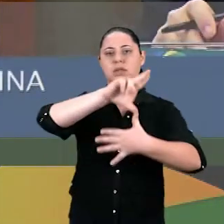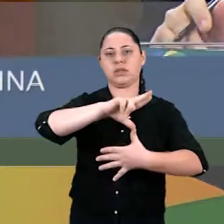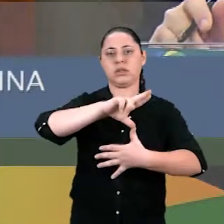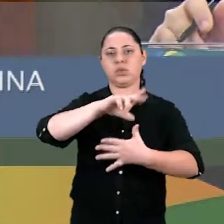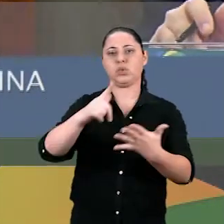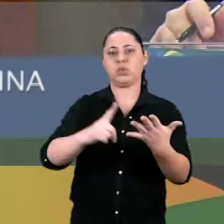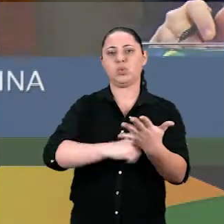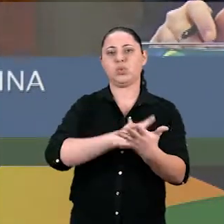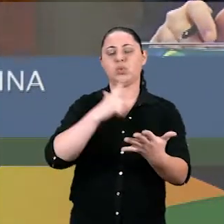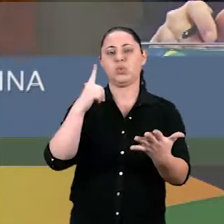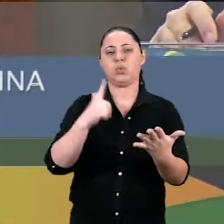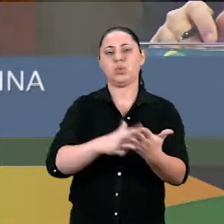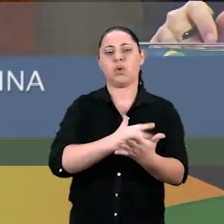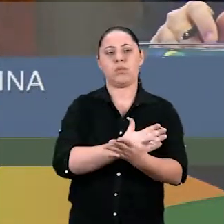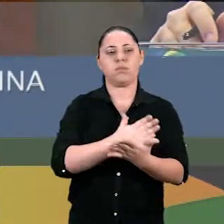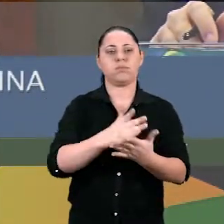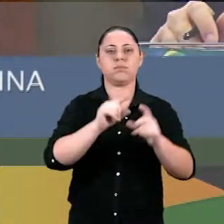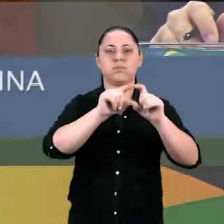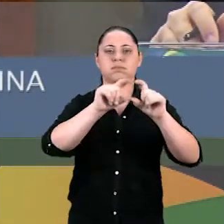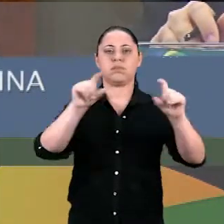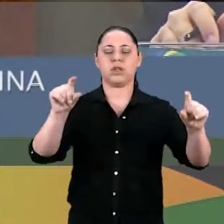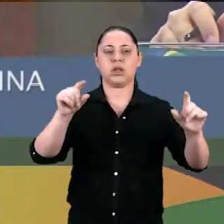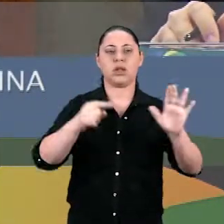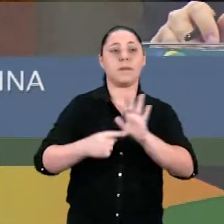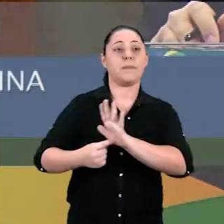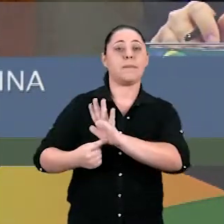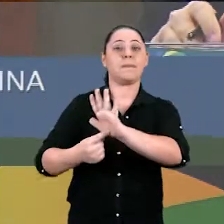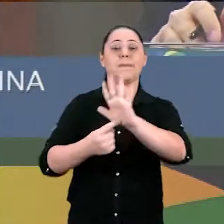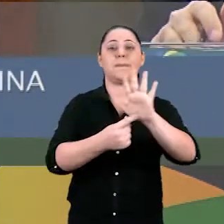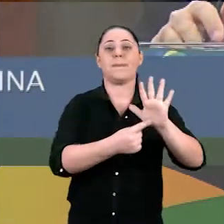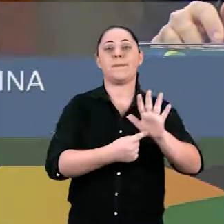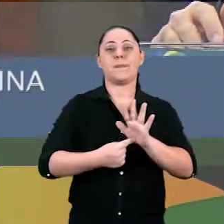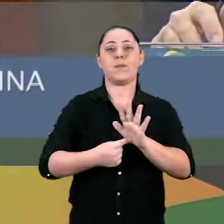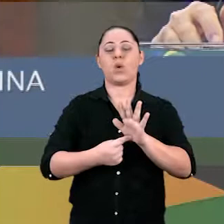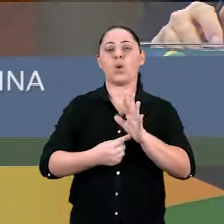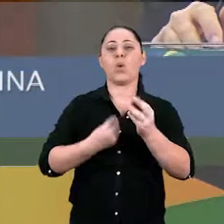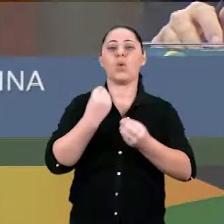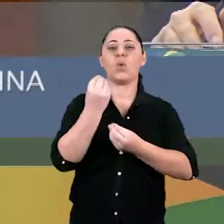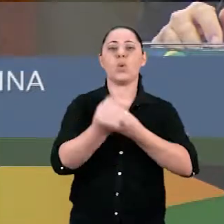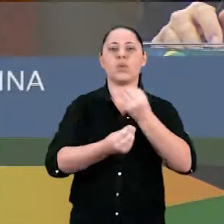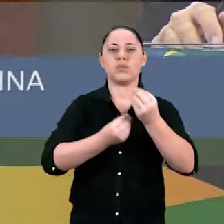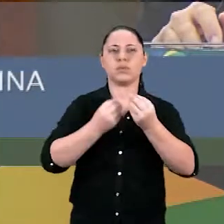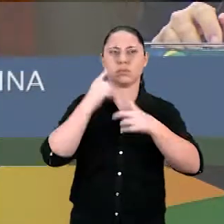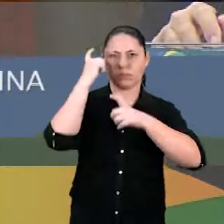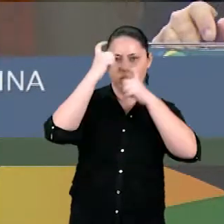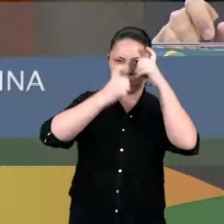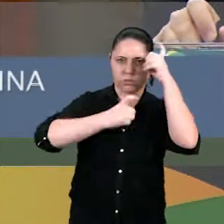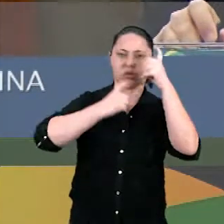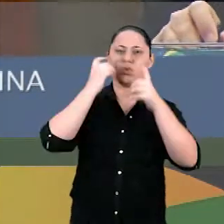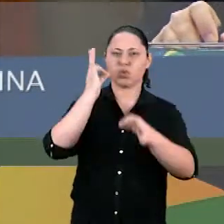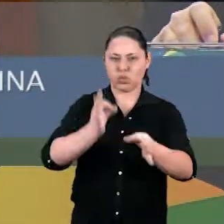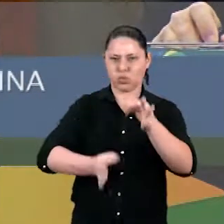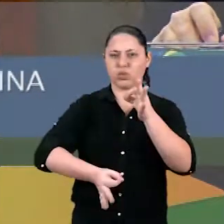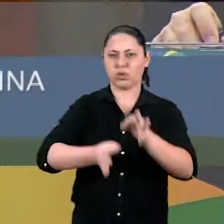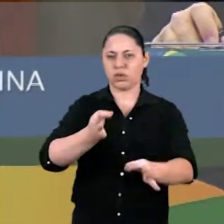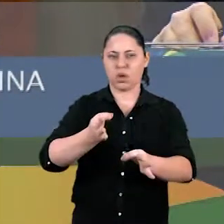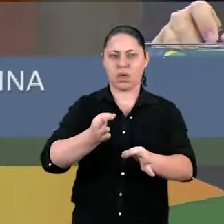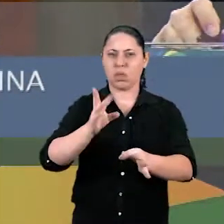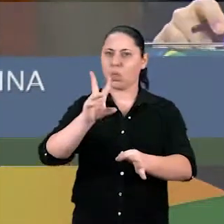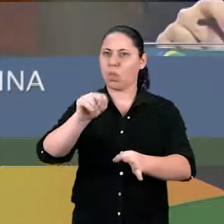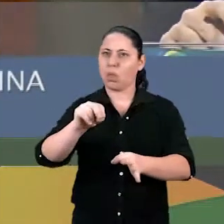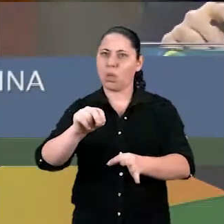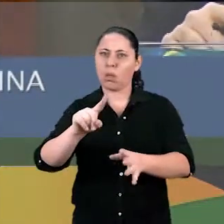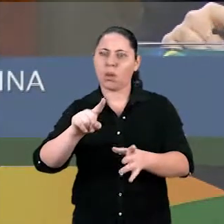livro começa com a seguinte frase, que demonstra como a minha preocupação com o judiciário não é